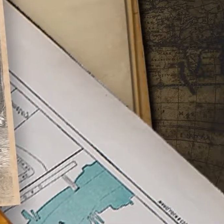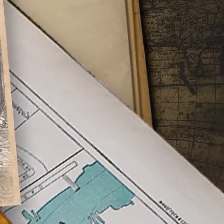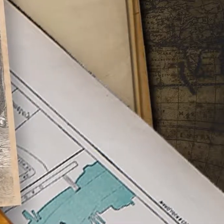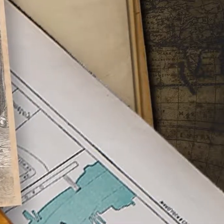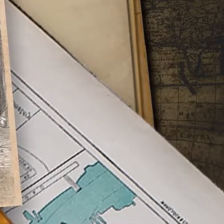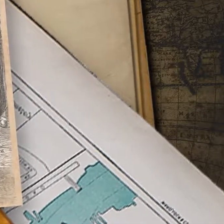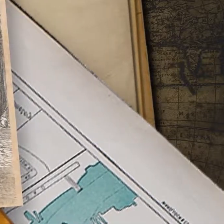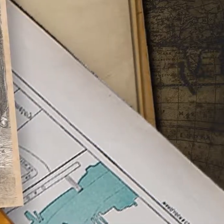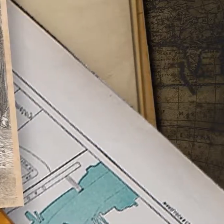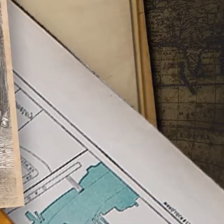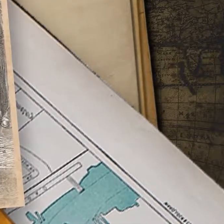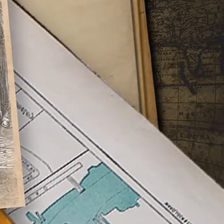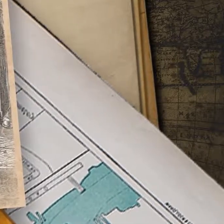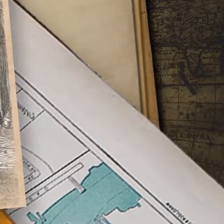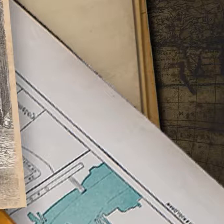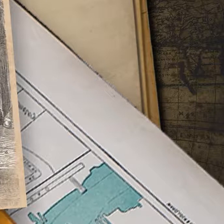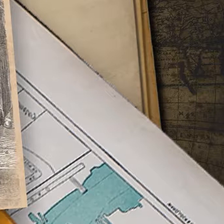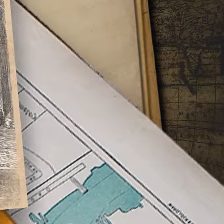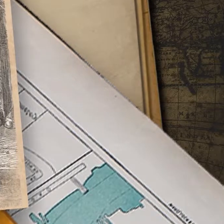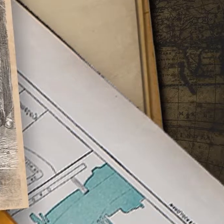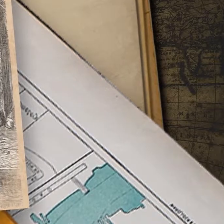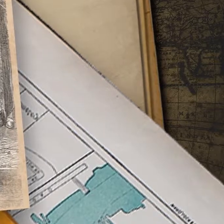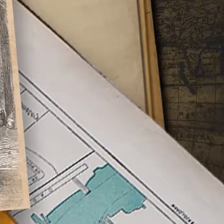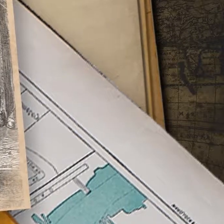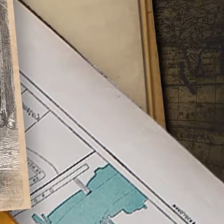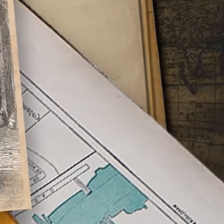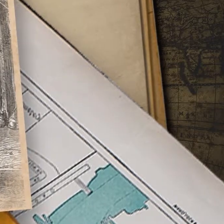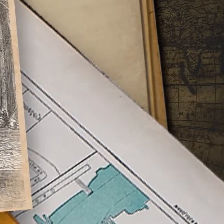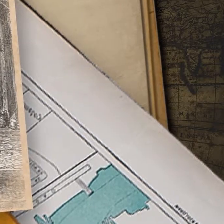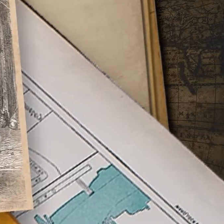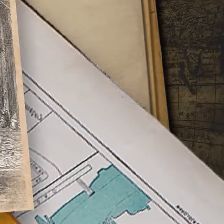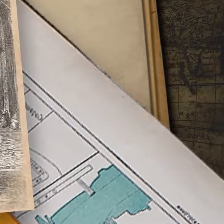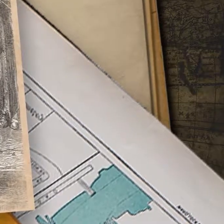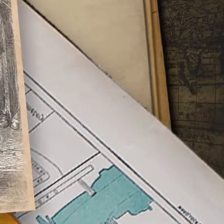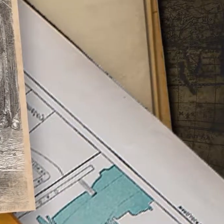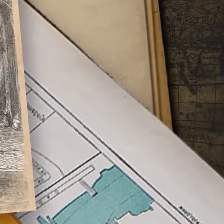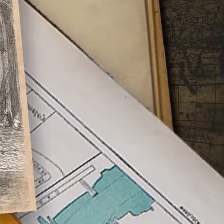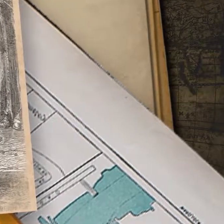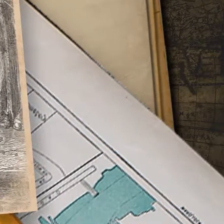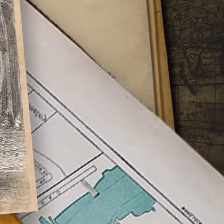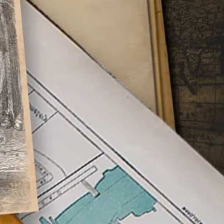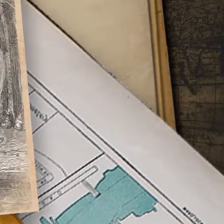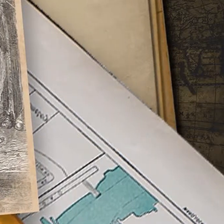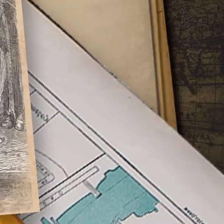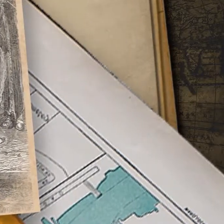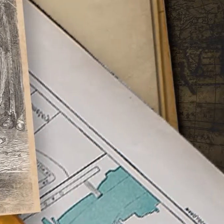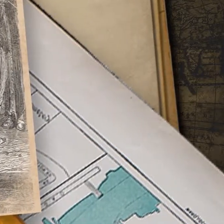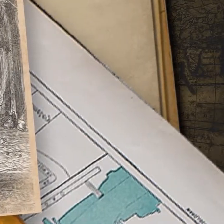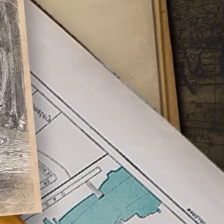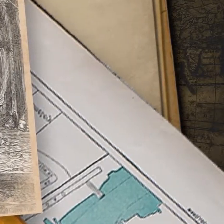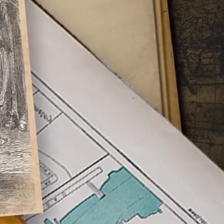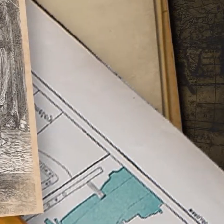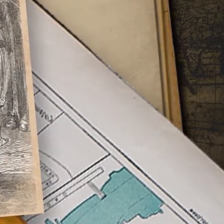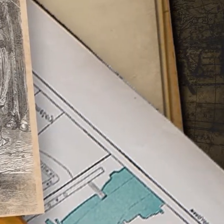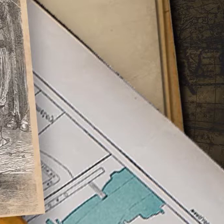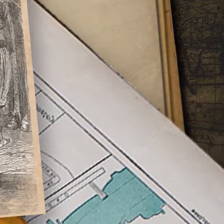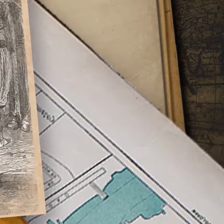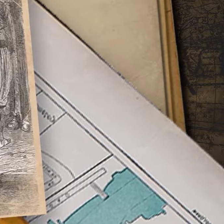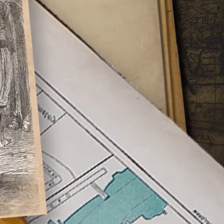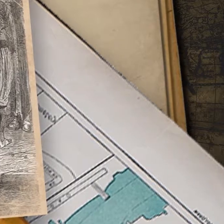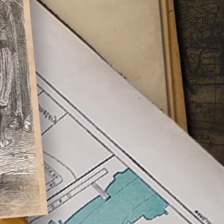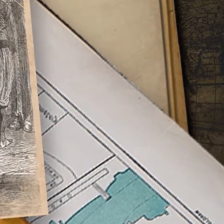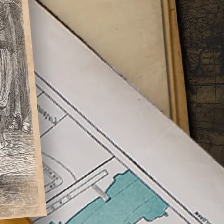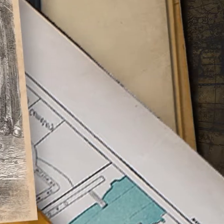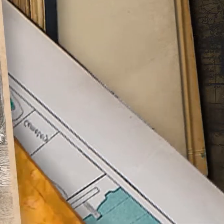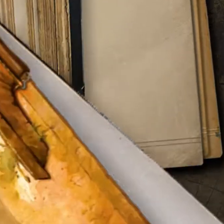na cabeça conversa com outro homem de turbante e longa barba. Mais ao fundo, vemos o mar e gaivotas voando